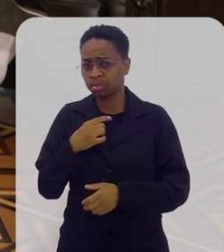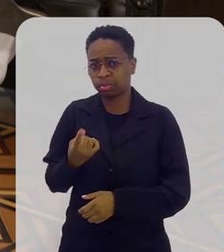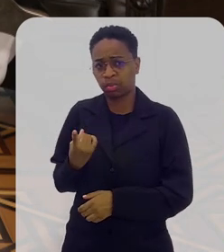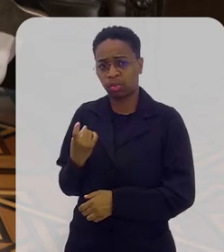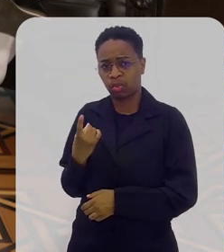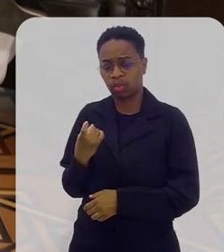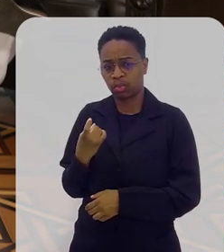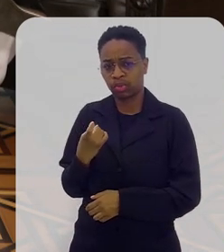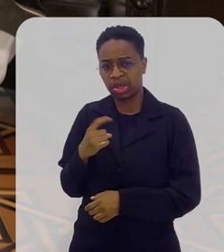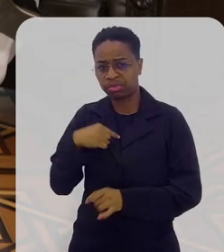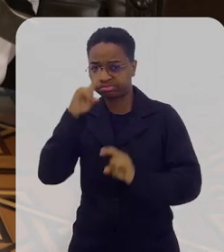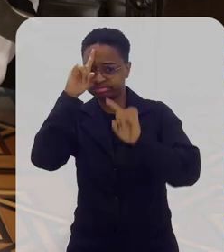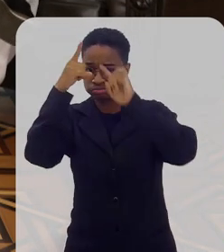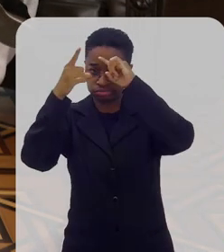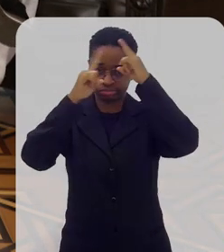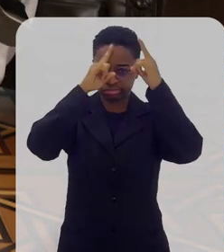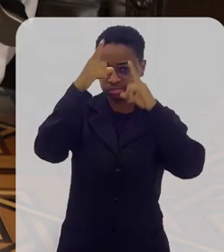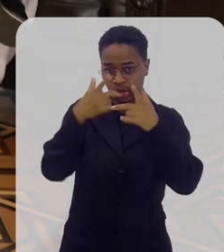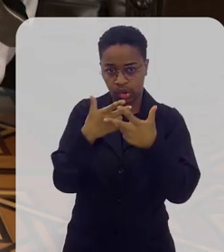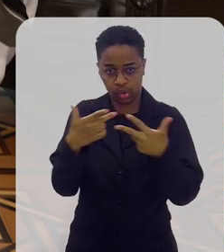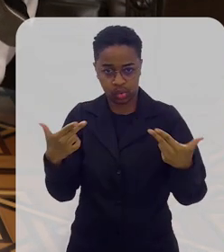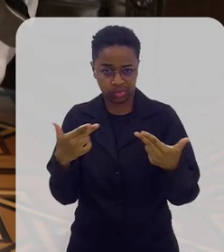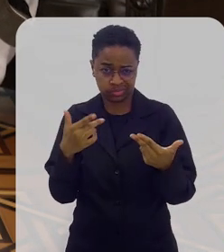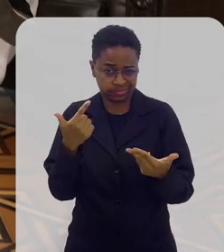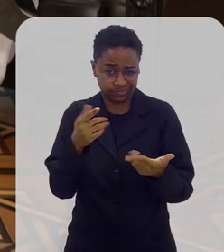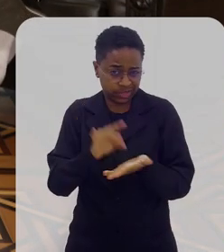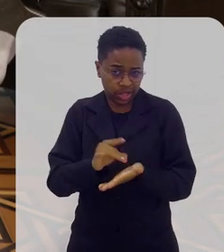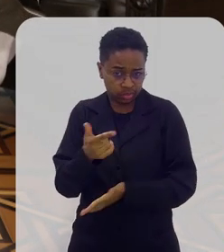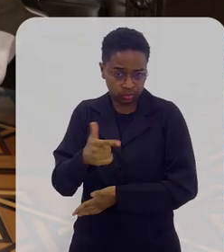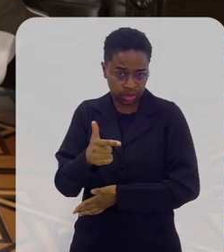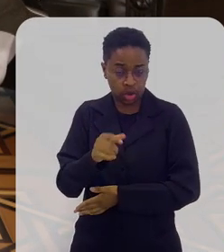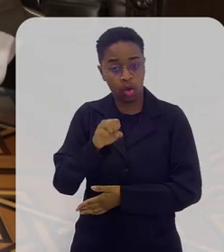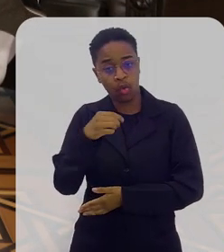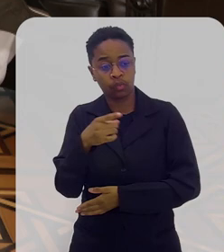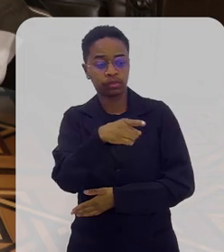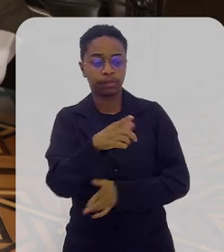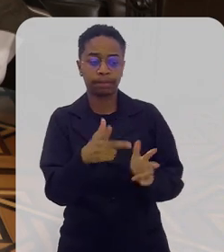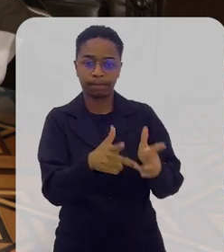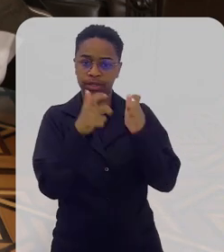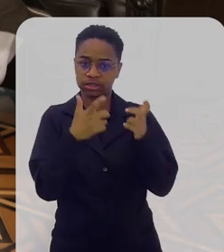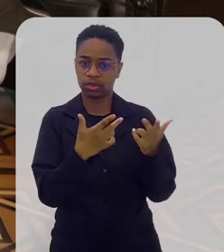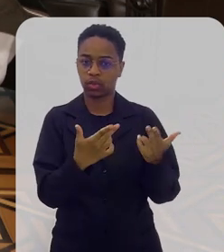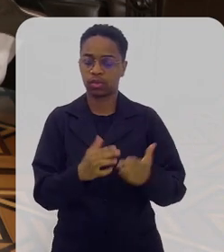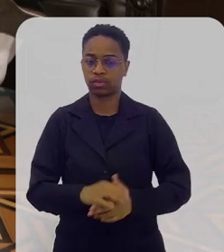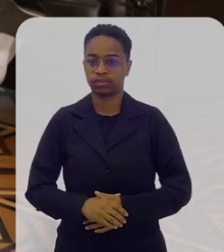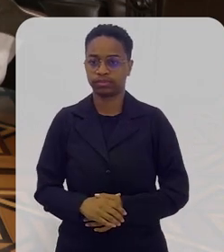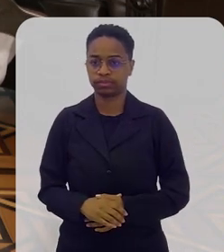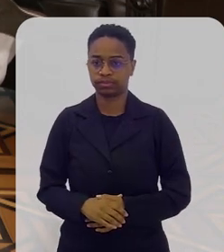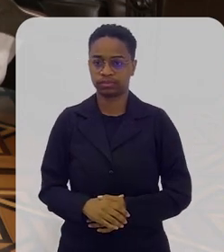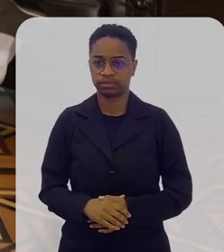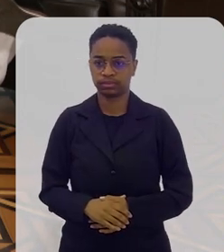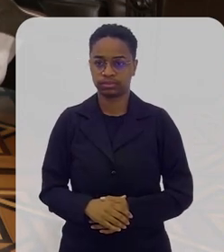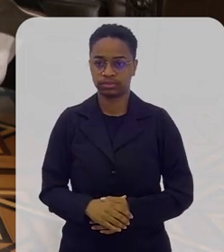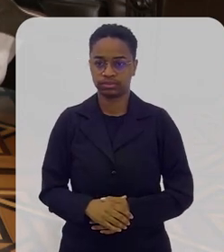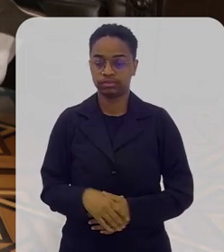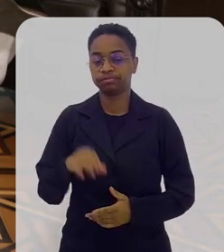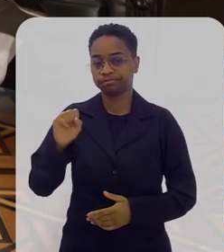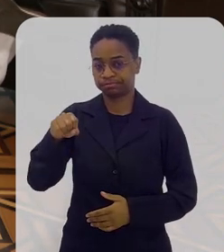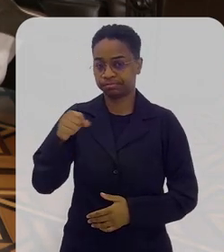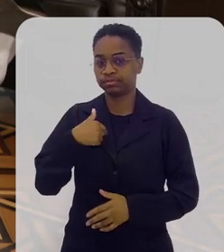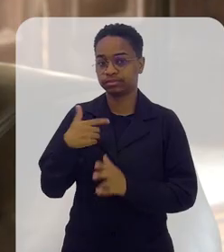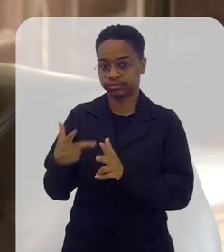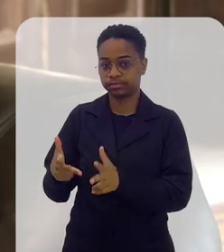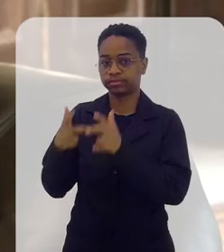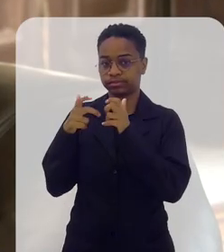isso? Eu estou criando aqui um processo que não existe? Você também vê isso? Sim. É,